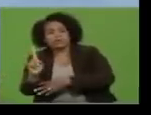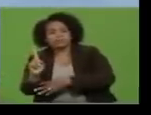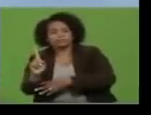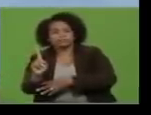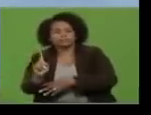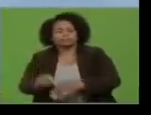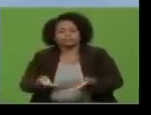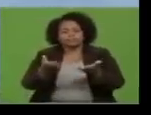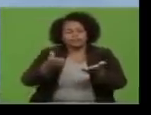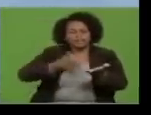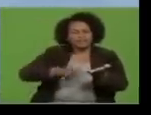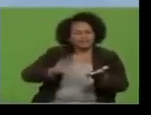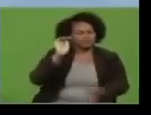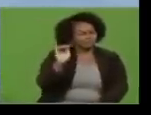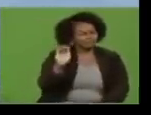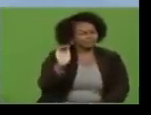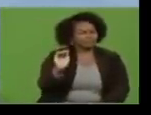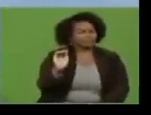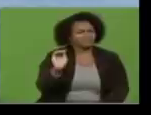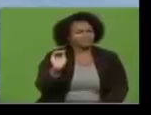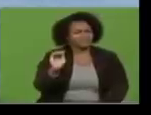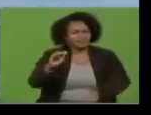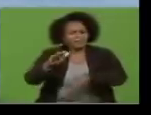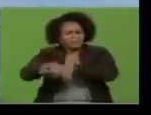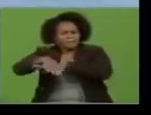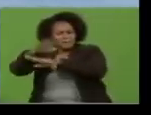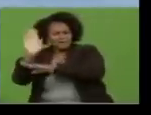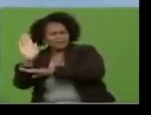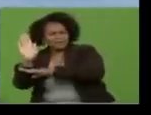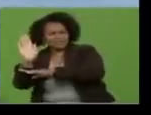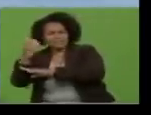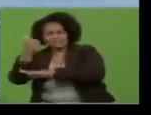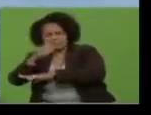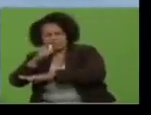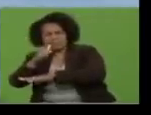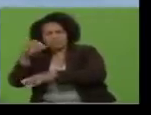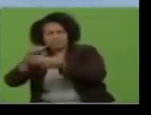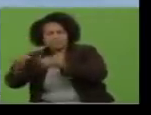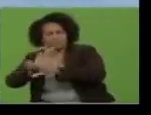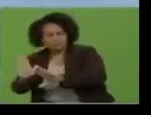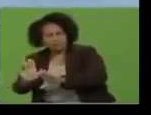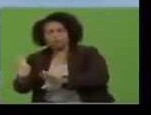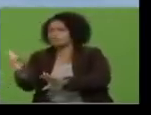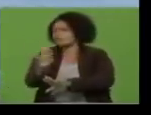uma tendência de pensar que todas as barracas só vendem bebidas alcoólicas. Não.